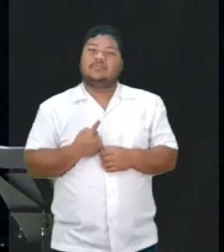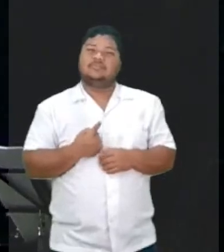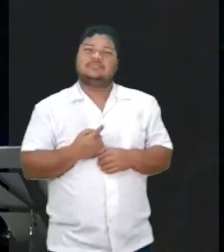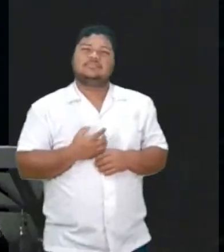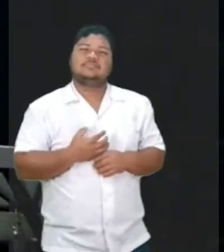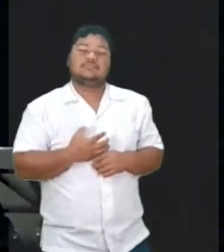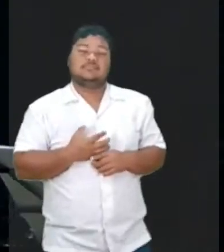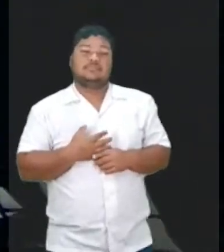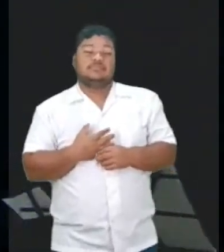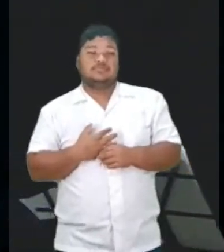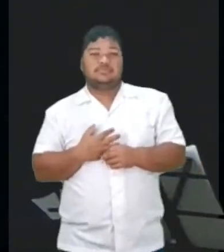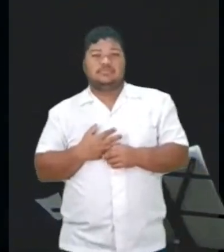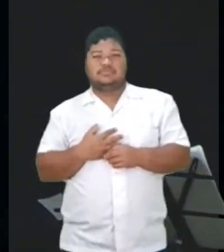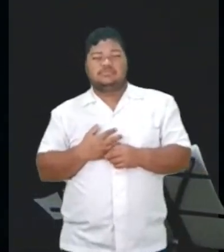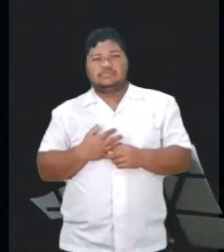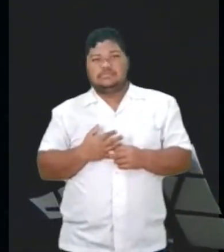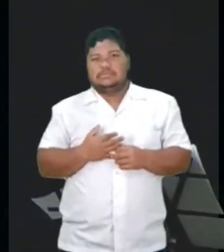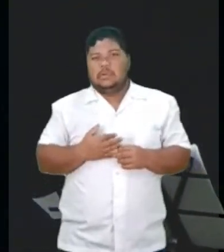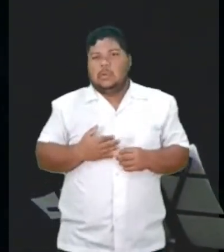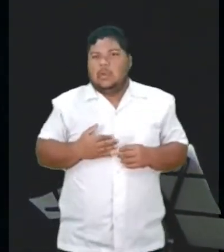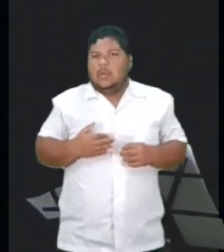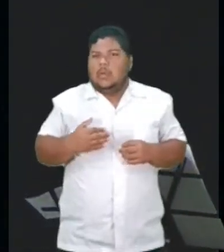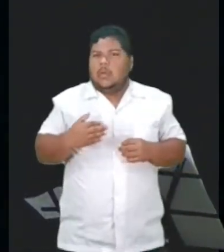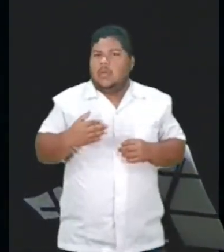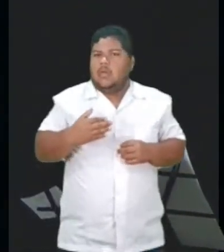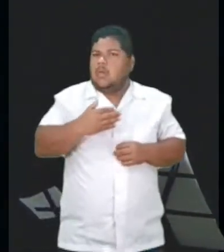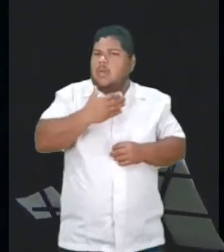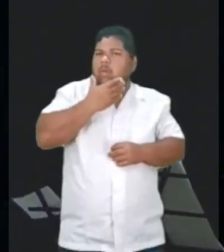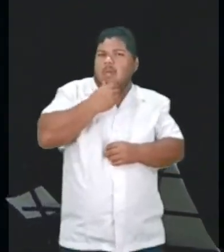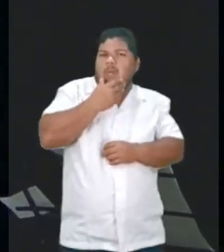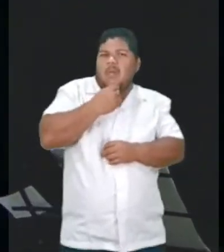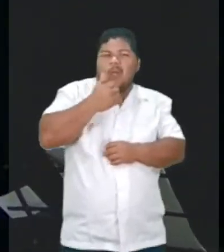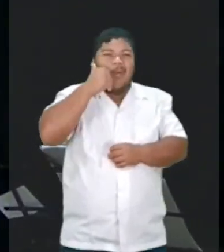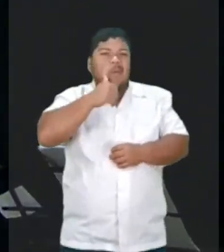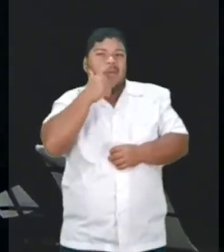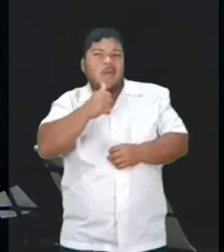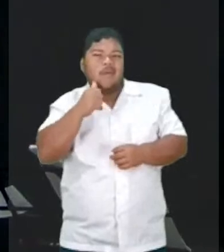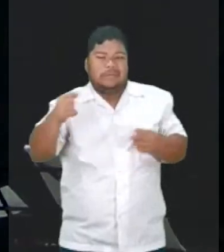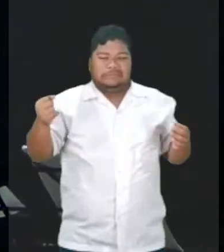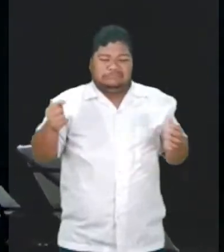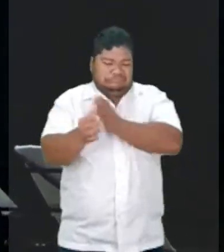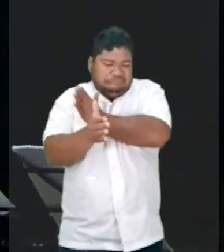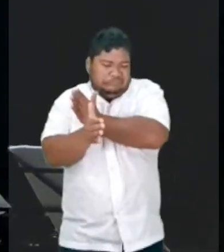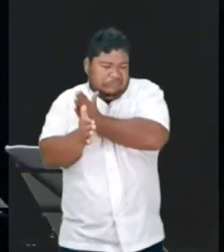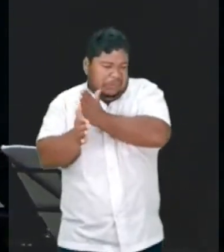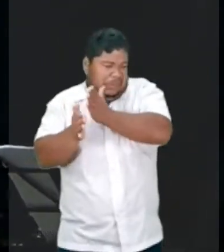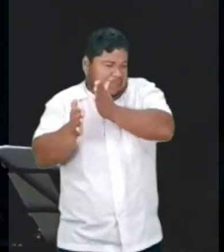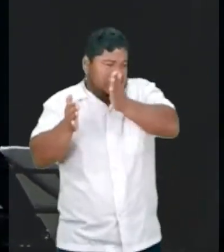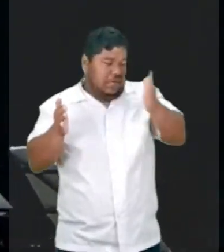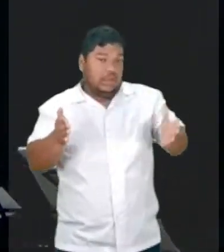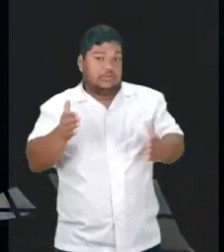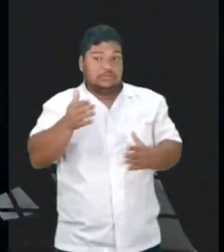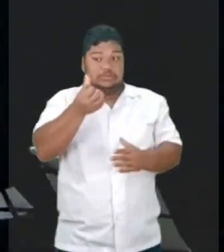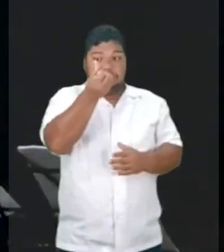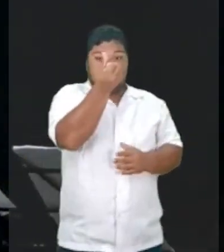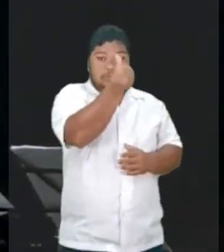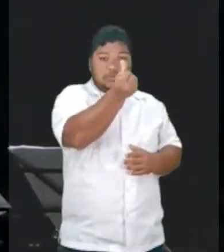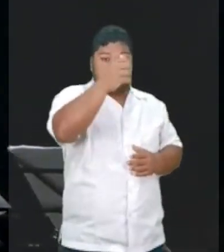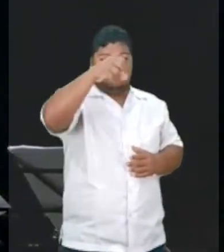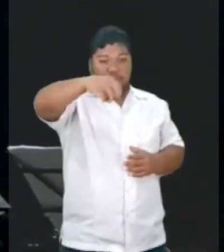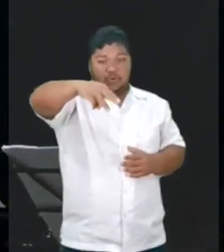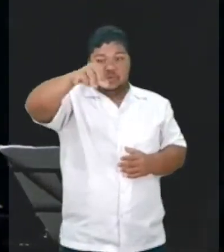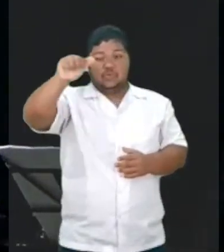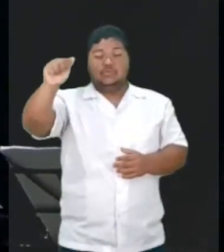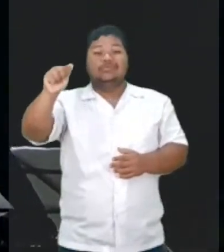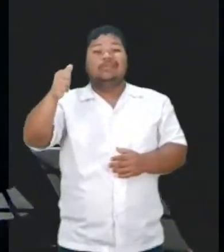que gerou toda a raça humana, adivinha quanto tempo deu? 6.000 a